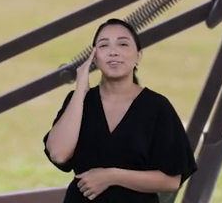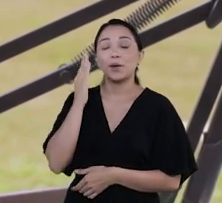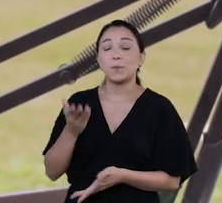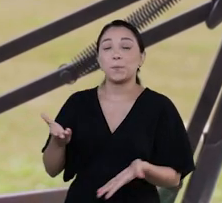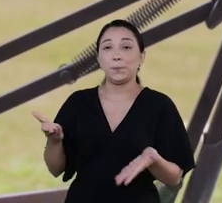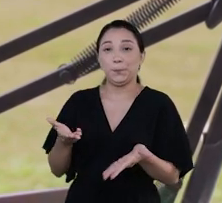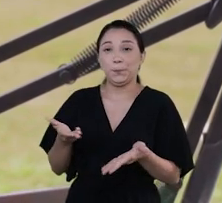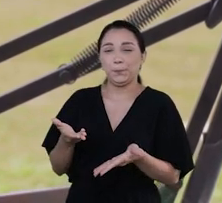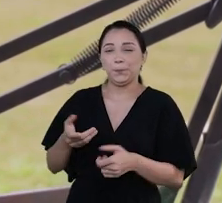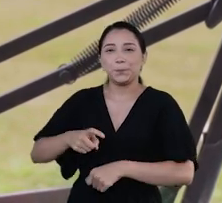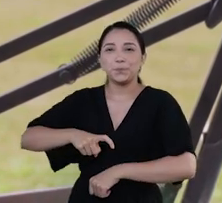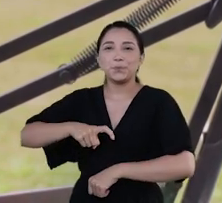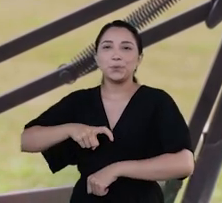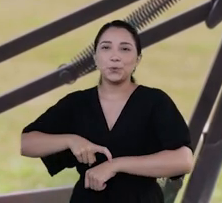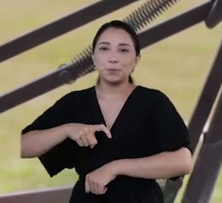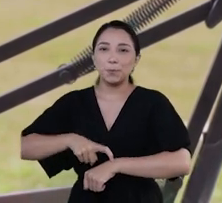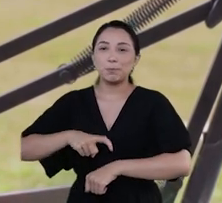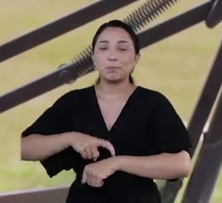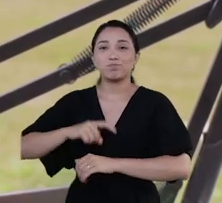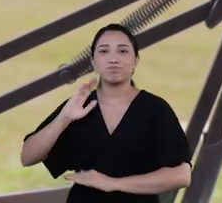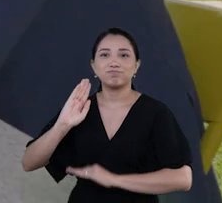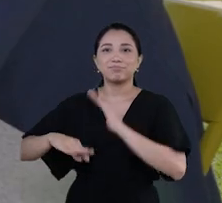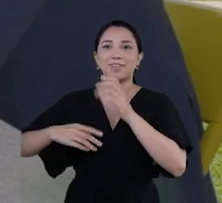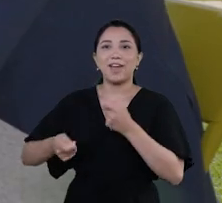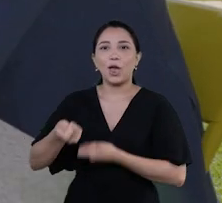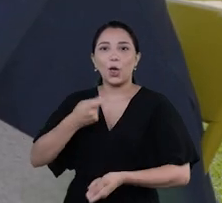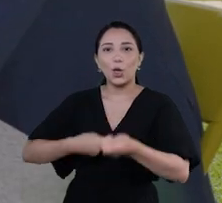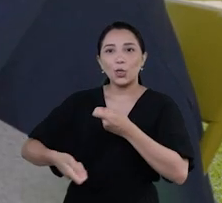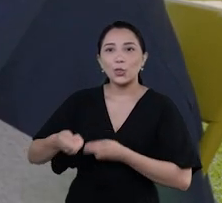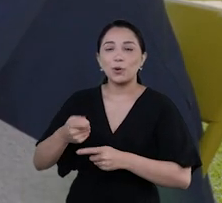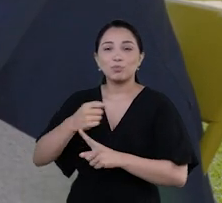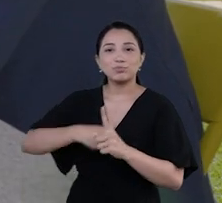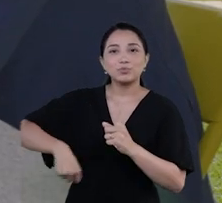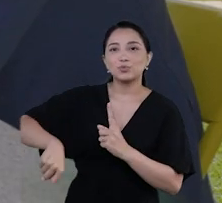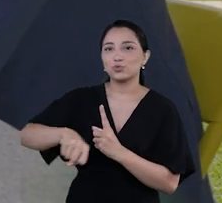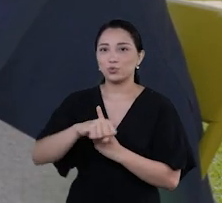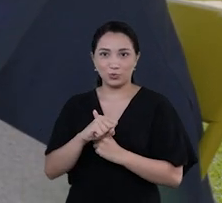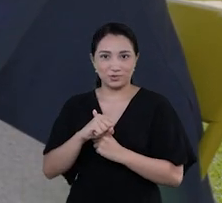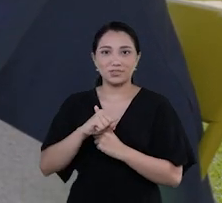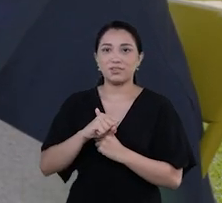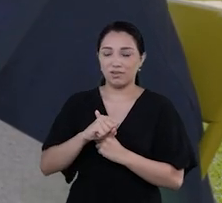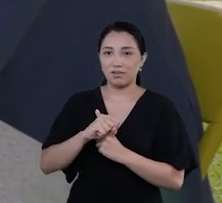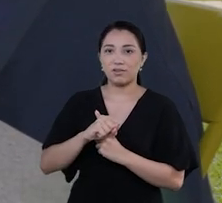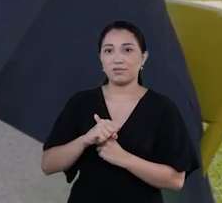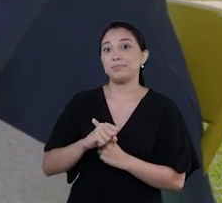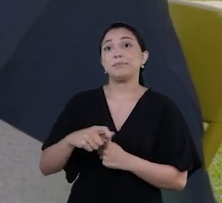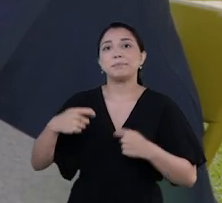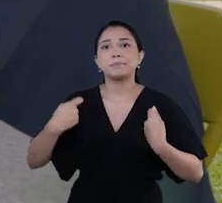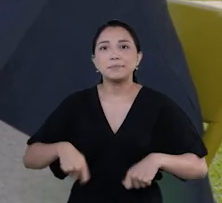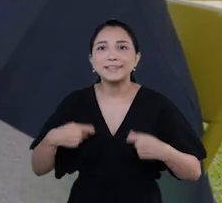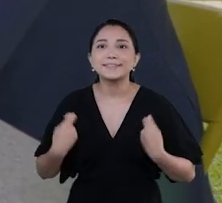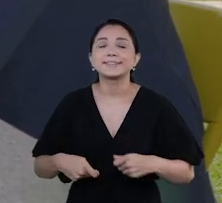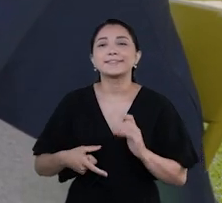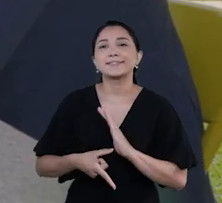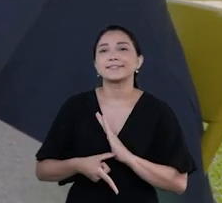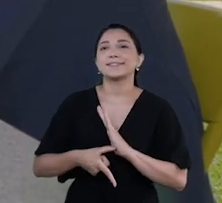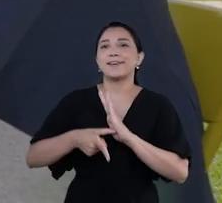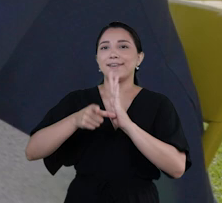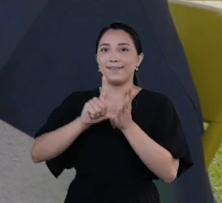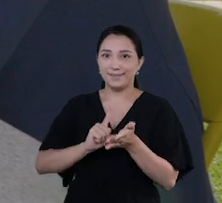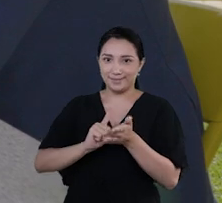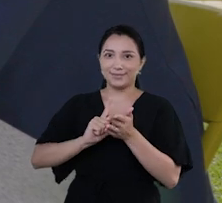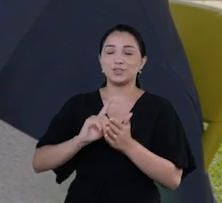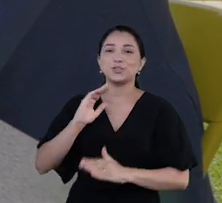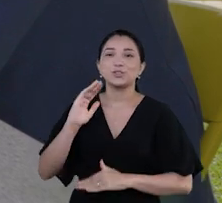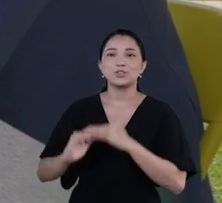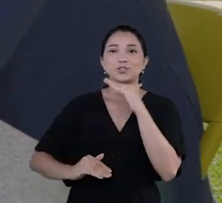acontecendo que desenvolvimento econômico social não vem sem desenvolvimento sustentável né Sem sustentabilidade